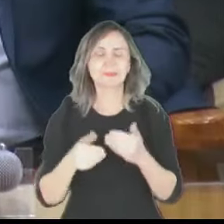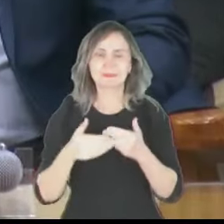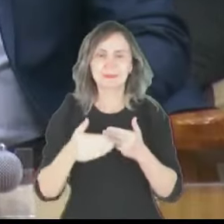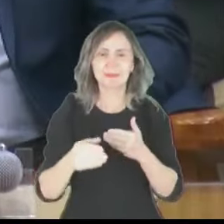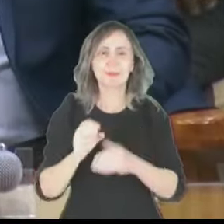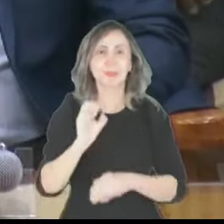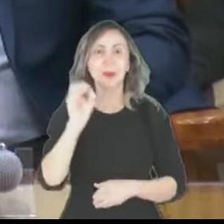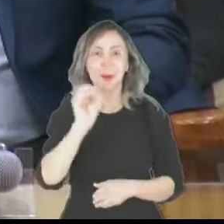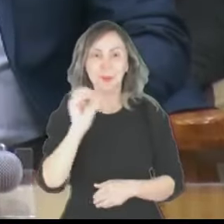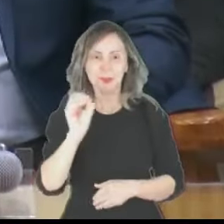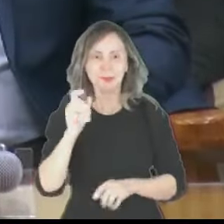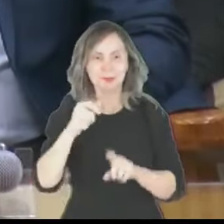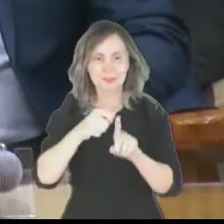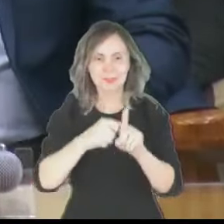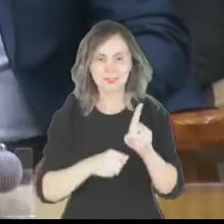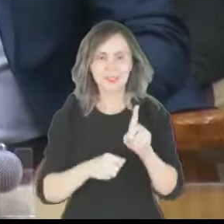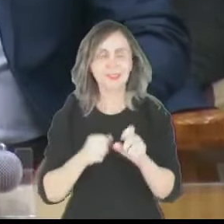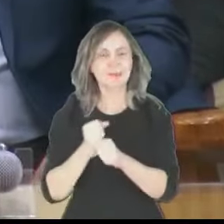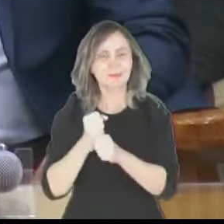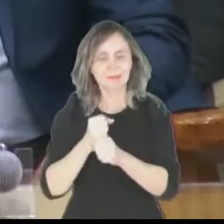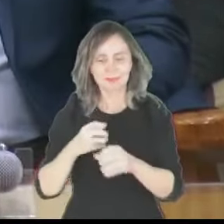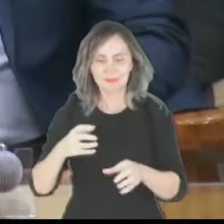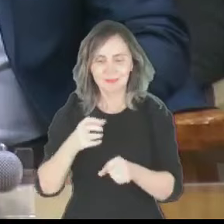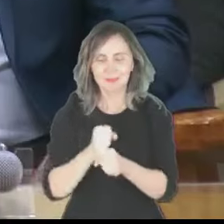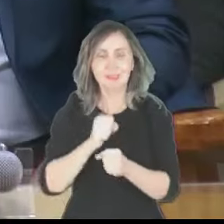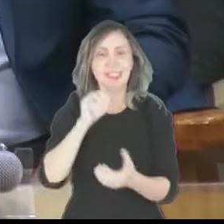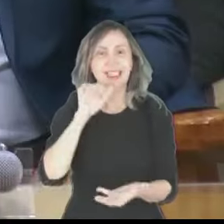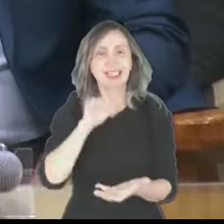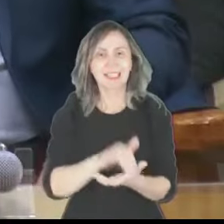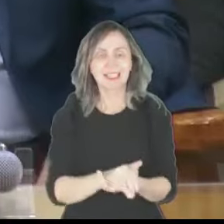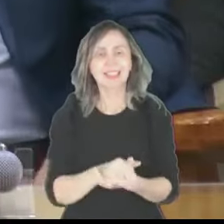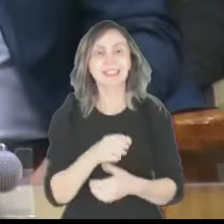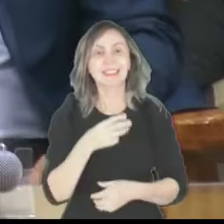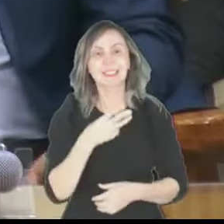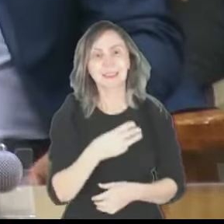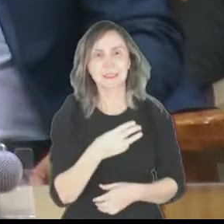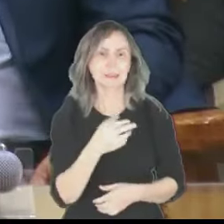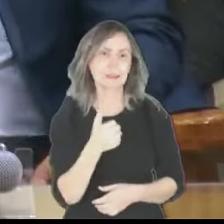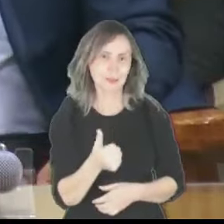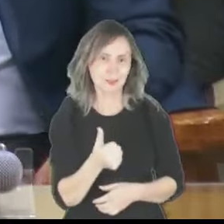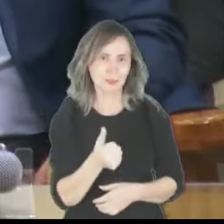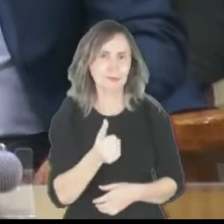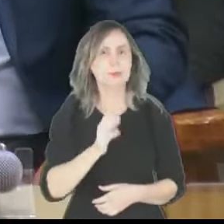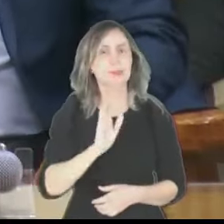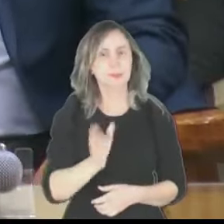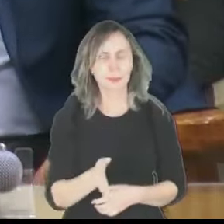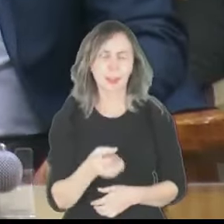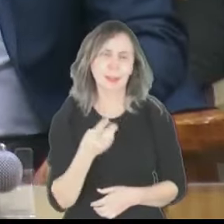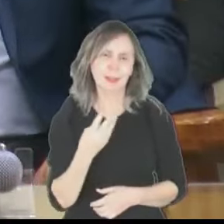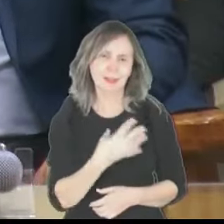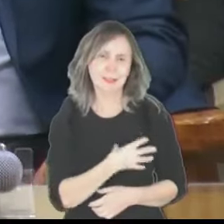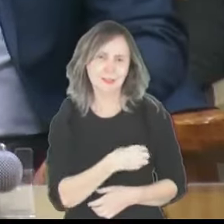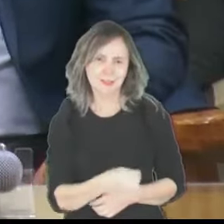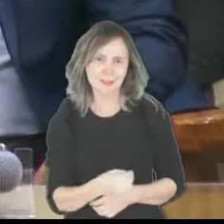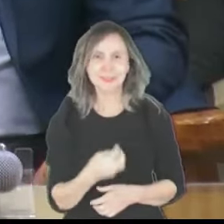anos de casamento. Graças a Deus. Já temos três filhos e três netinhas abençoadas.